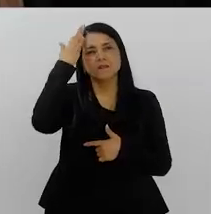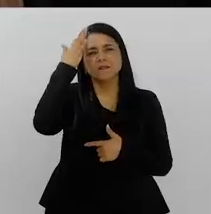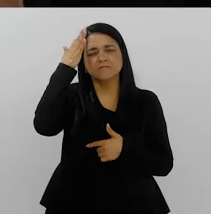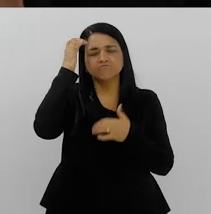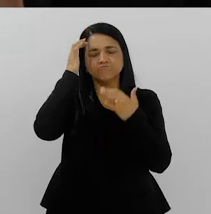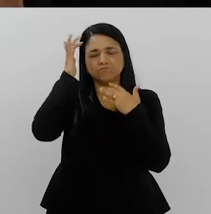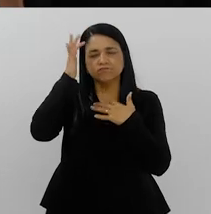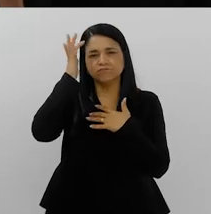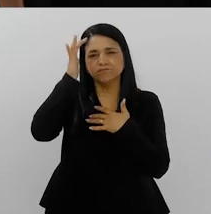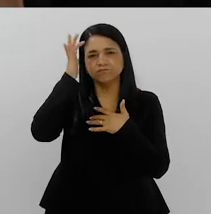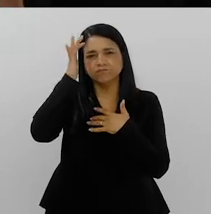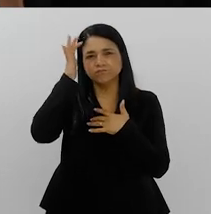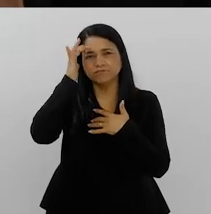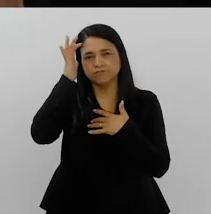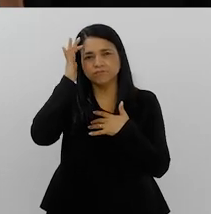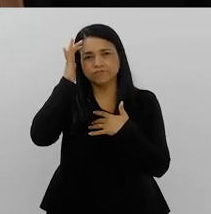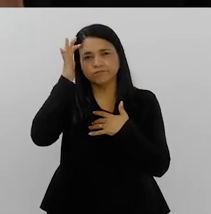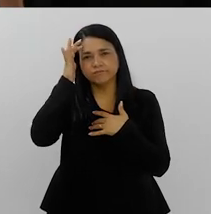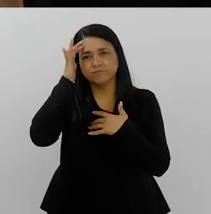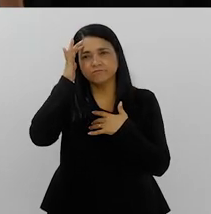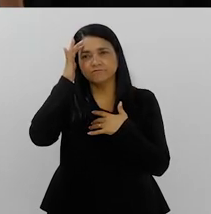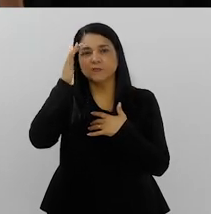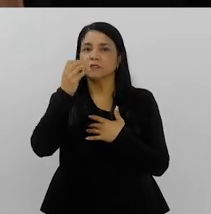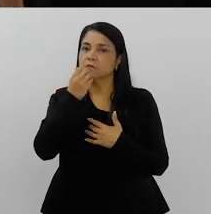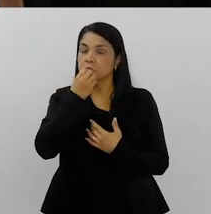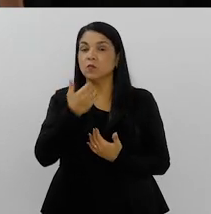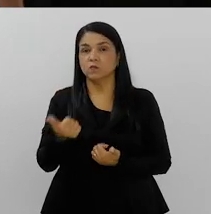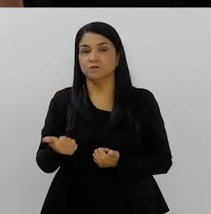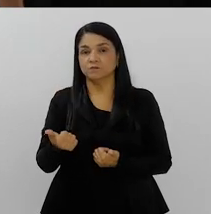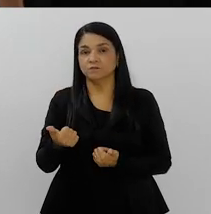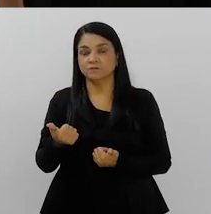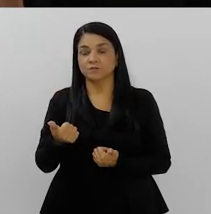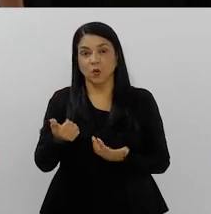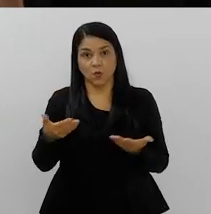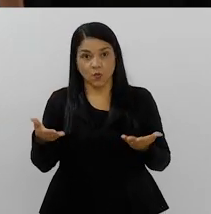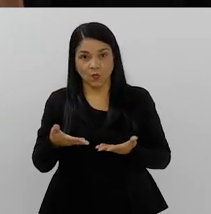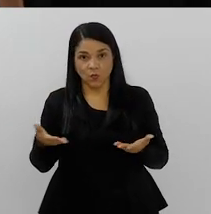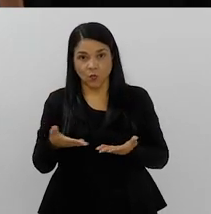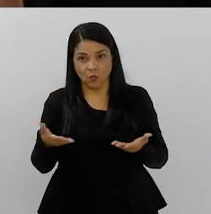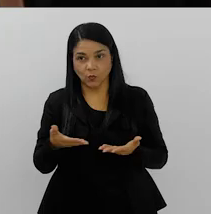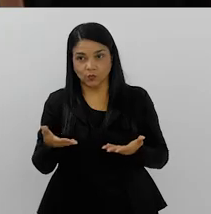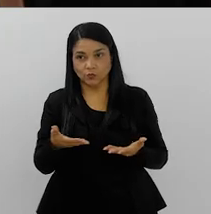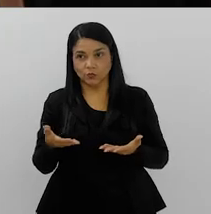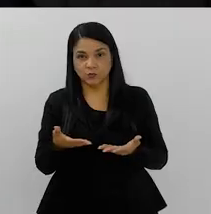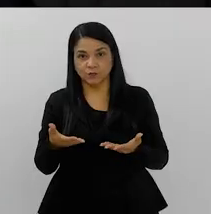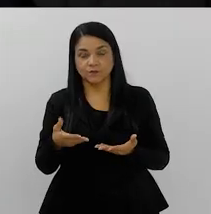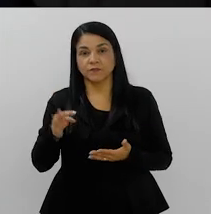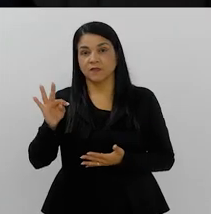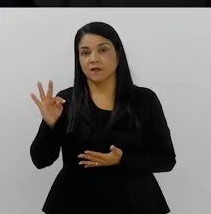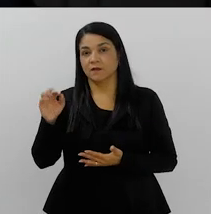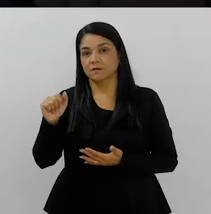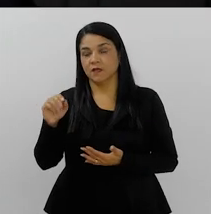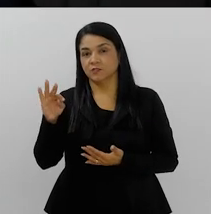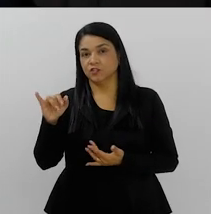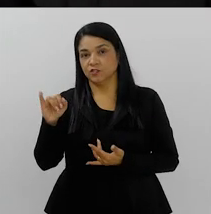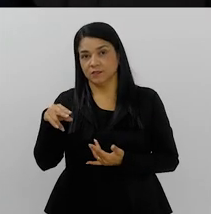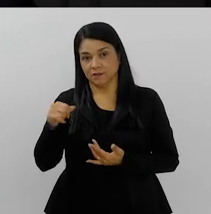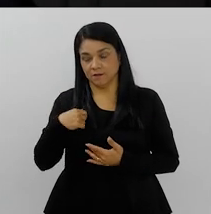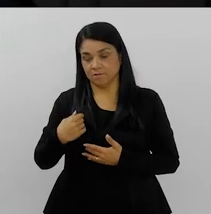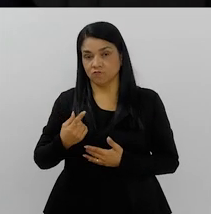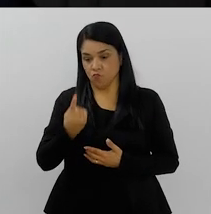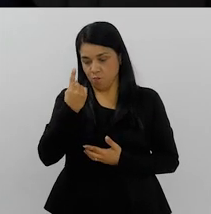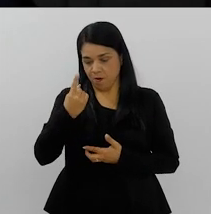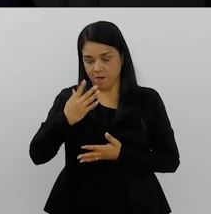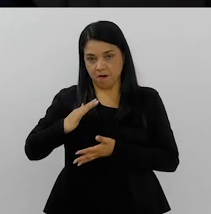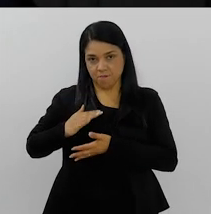cabeça né dele vai vai ser muito bom porque hoje né a Tatiana viver com uma